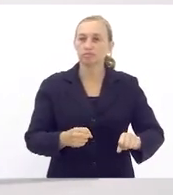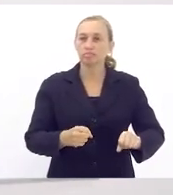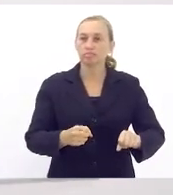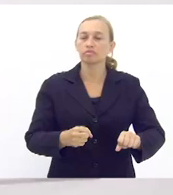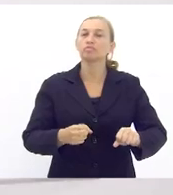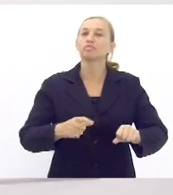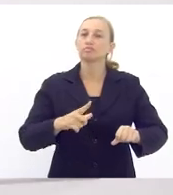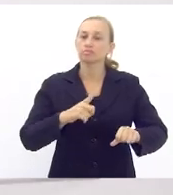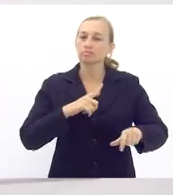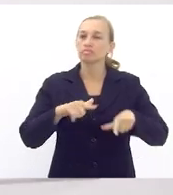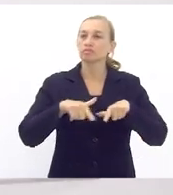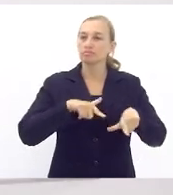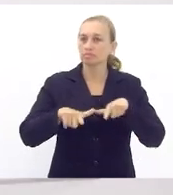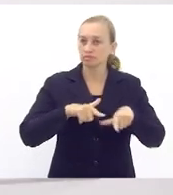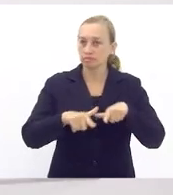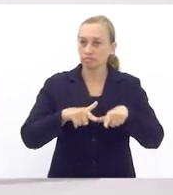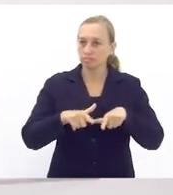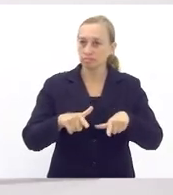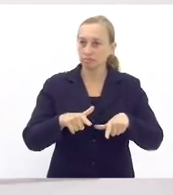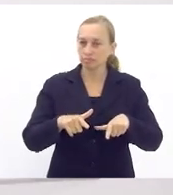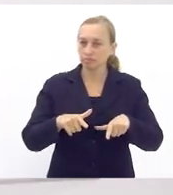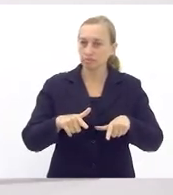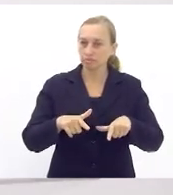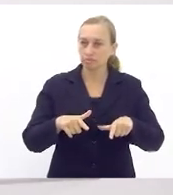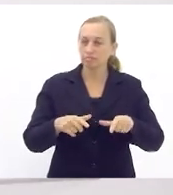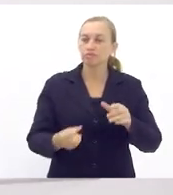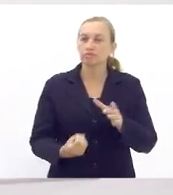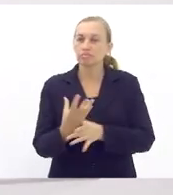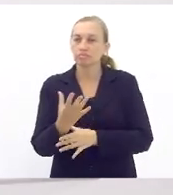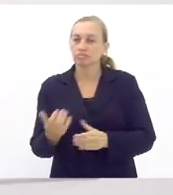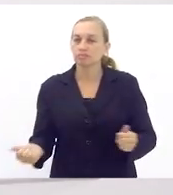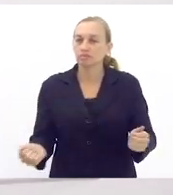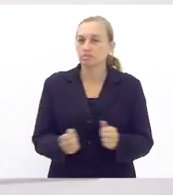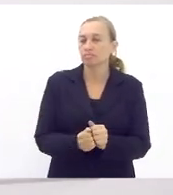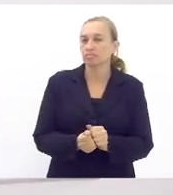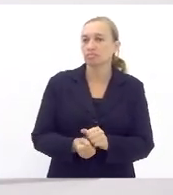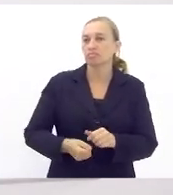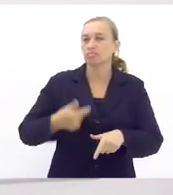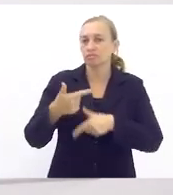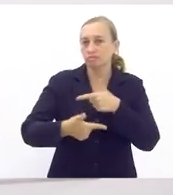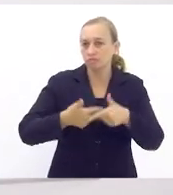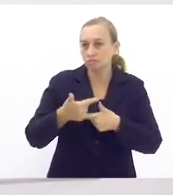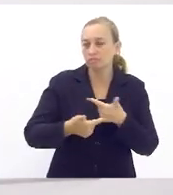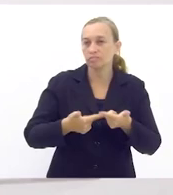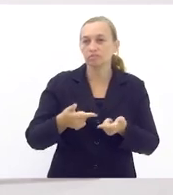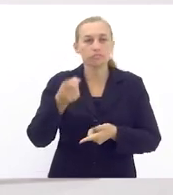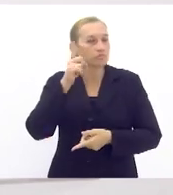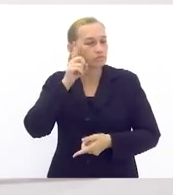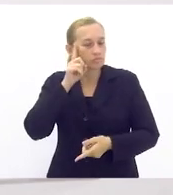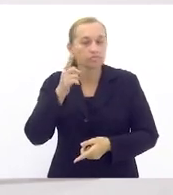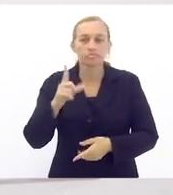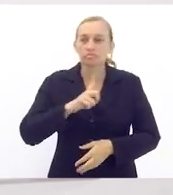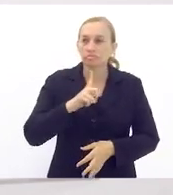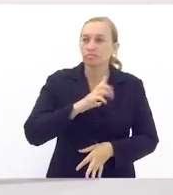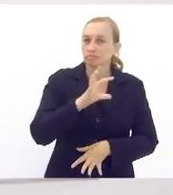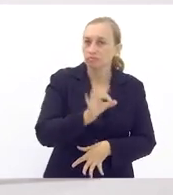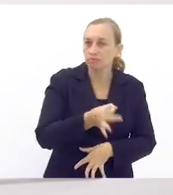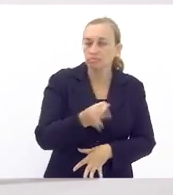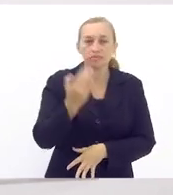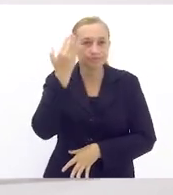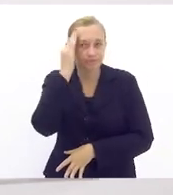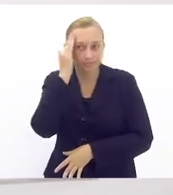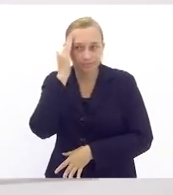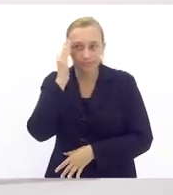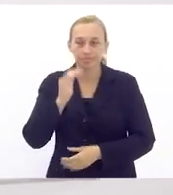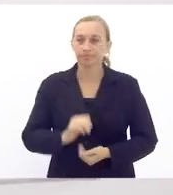garantia de Emprego A partir dessa construção que a gente faz como luta diária é importante que a gente tenha justamente no entendimento